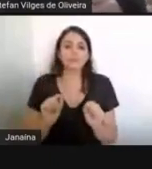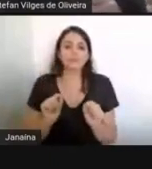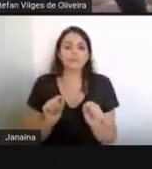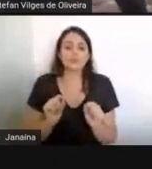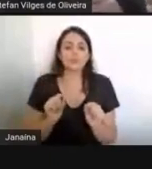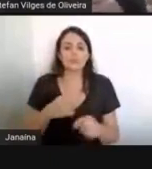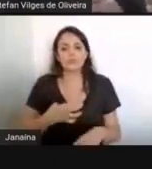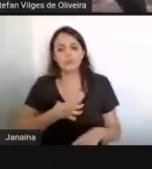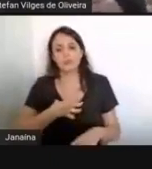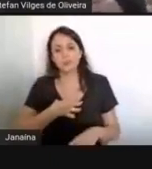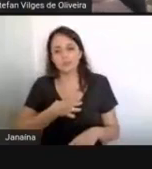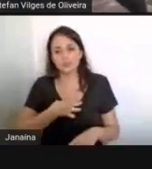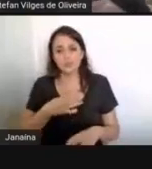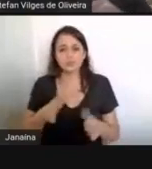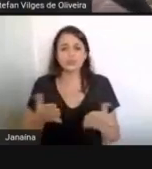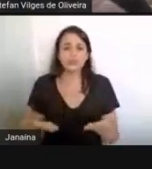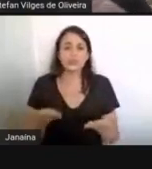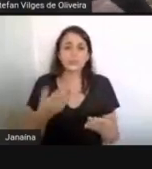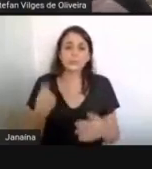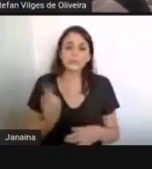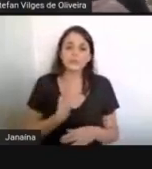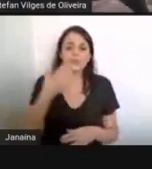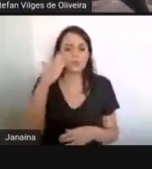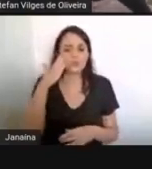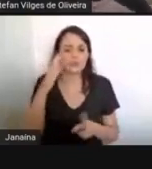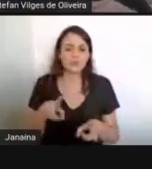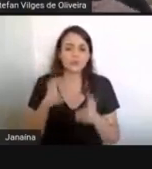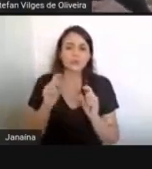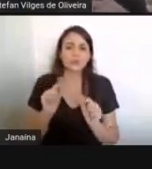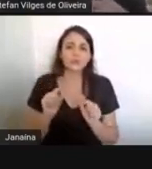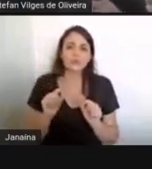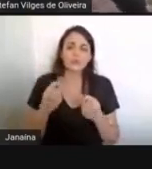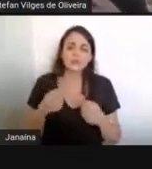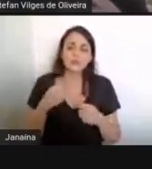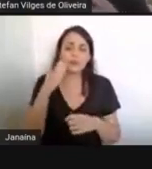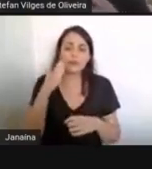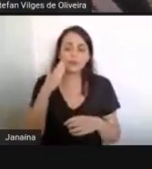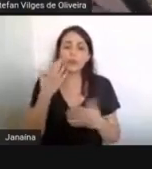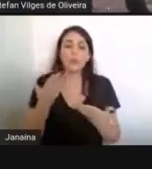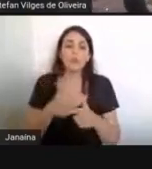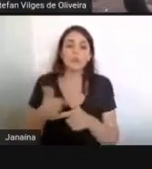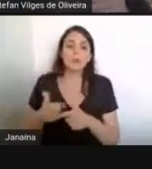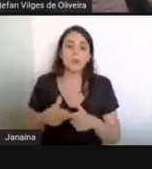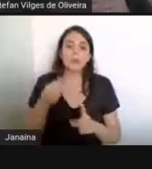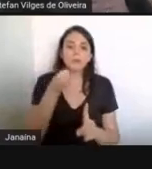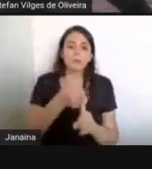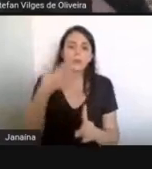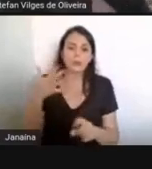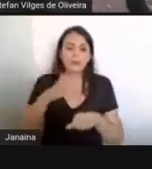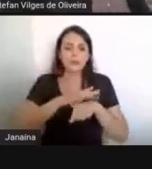uma forma, né, o que nós entendemos que seria a forma mais racional de entender o impacto da pandemia e